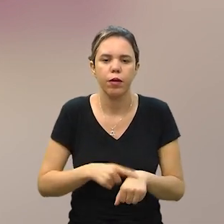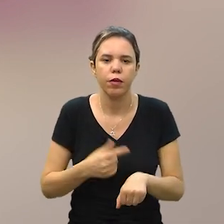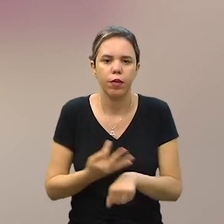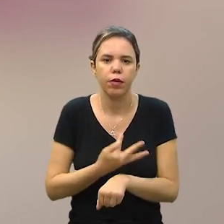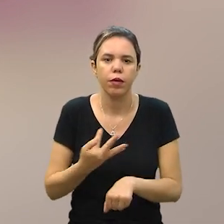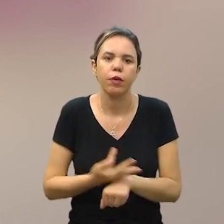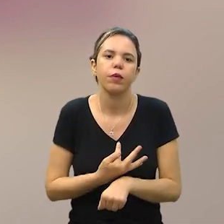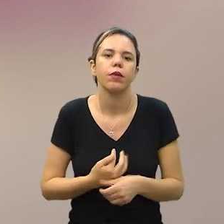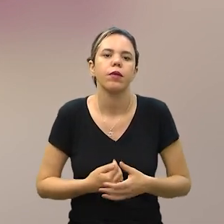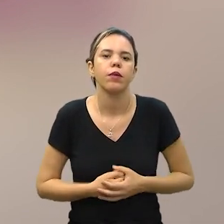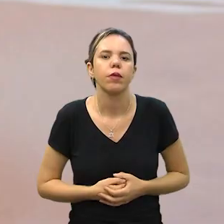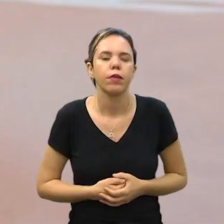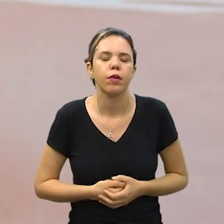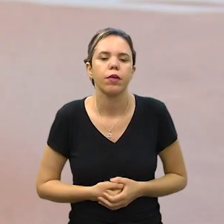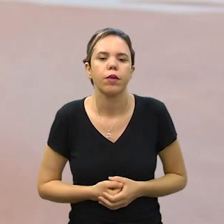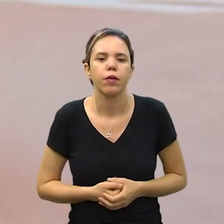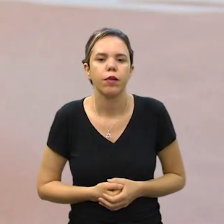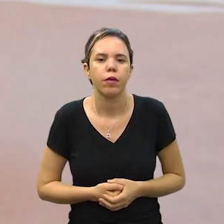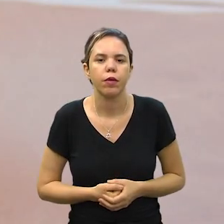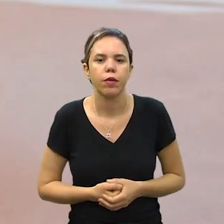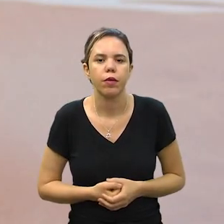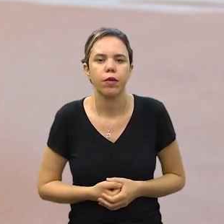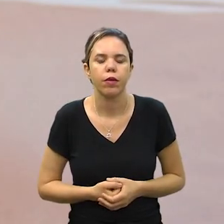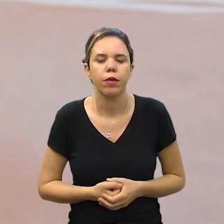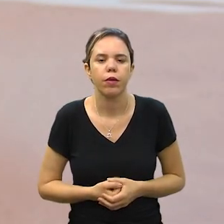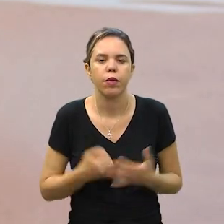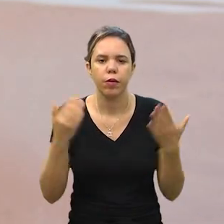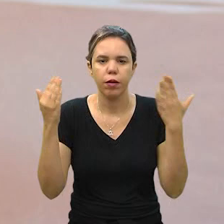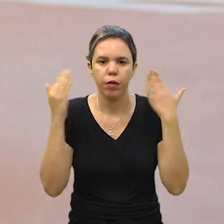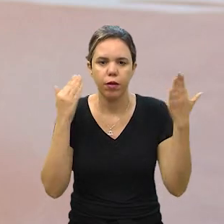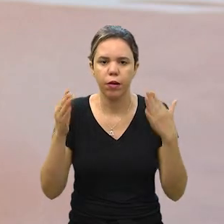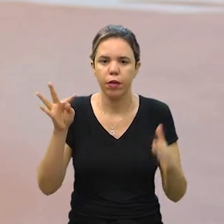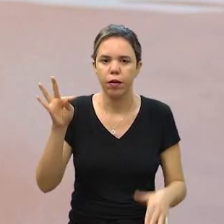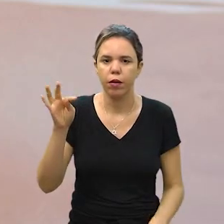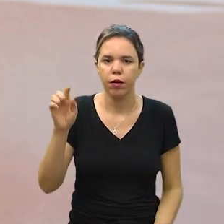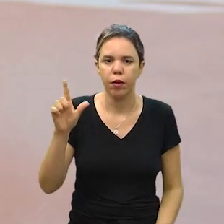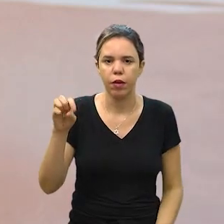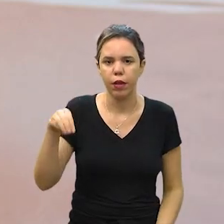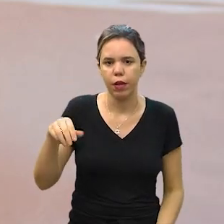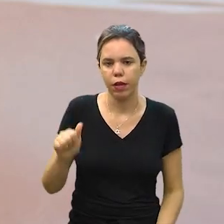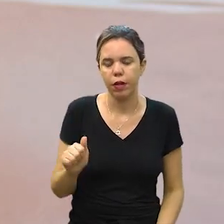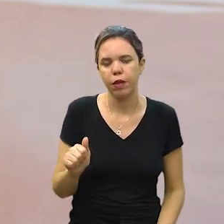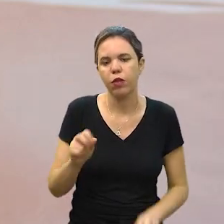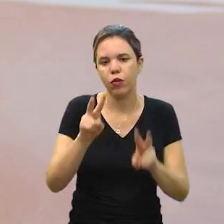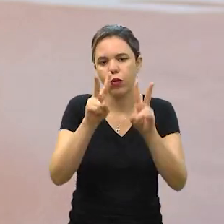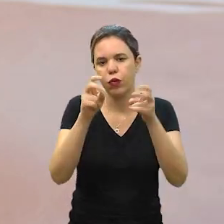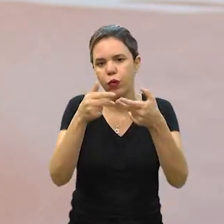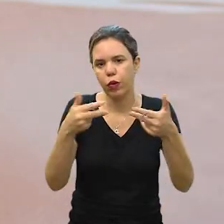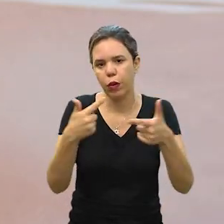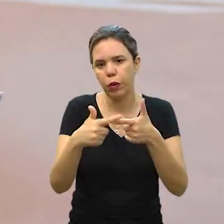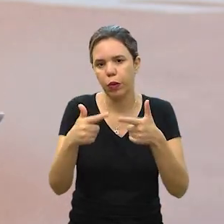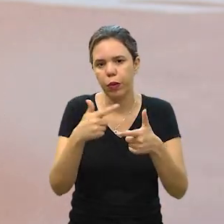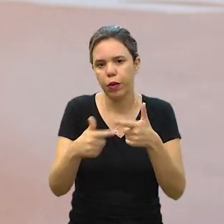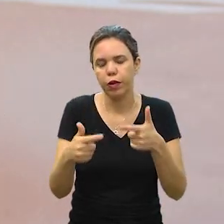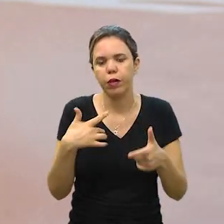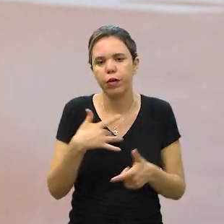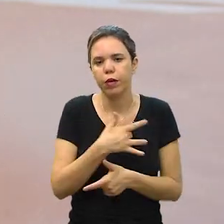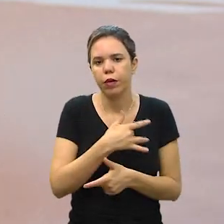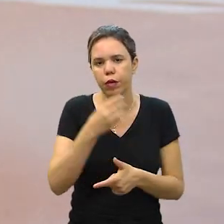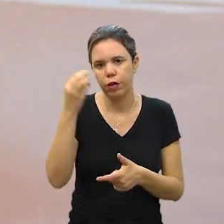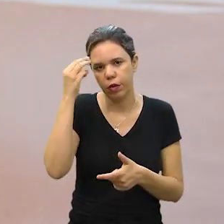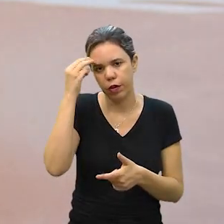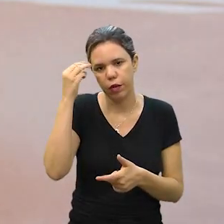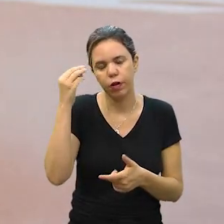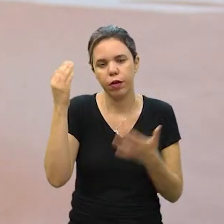desse momento pandêmico. Bom, a gente está conversando com a psicóloga Thelma Oliveira sobre aí as consequências para a